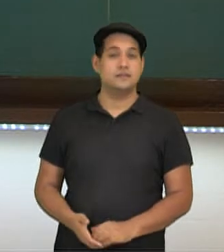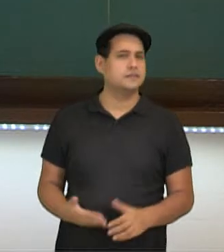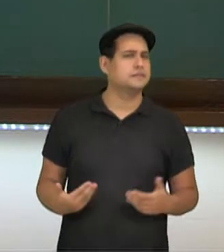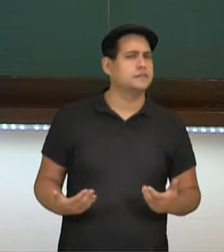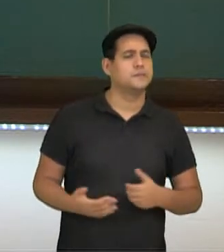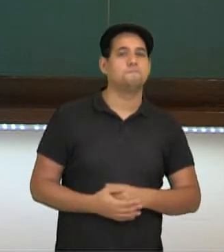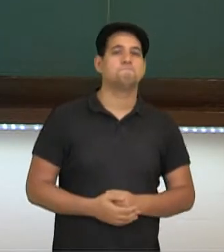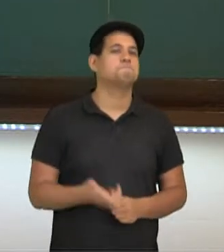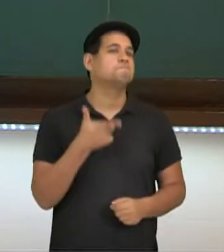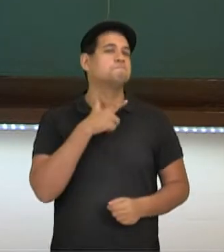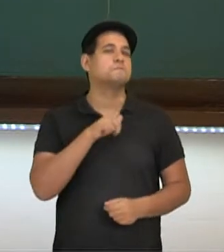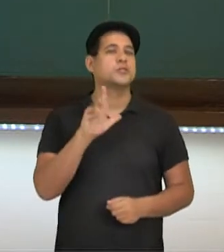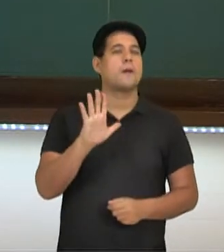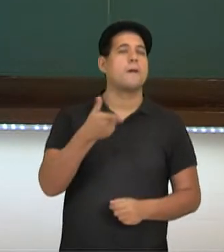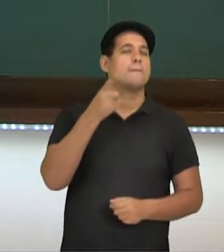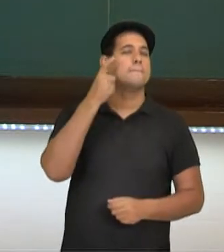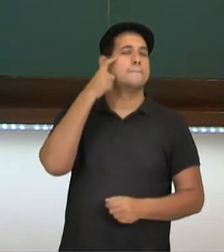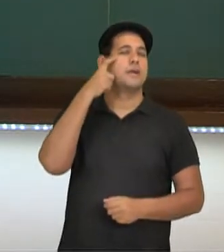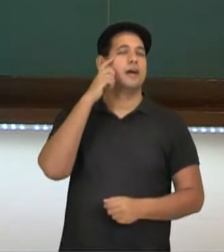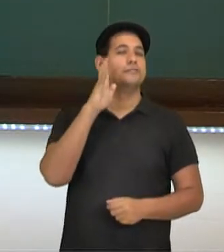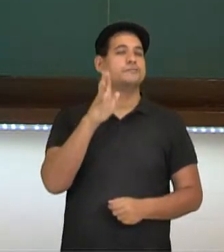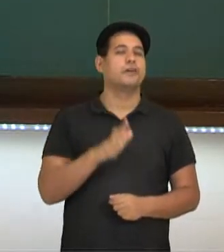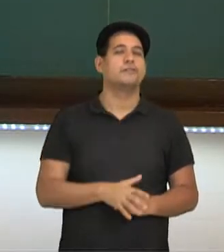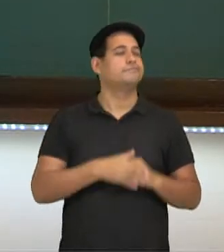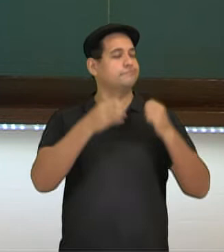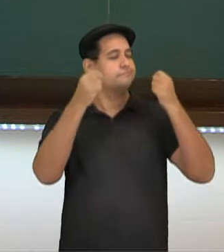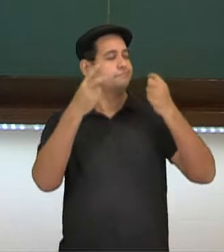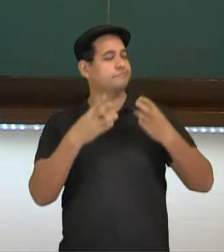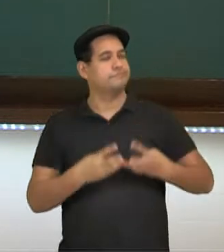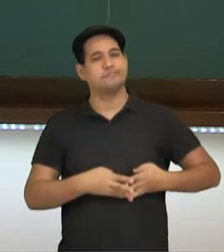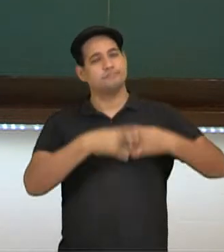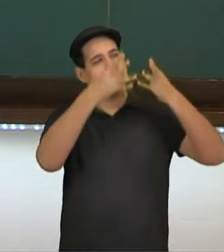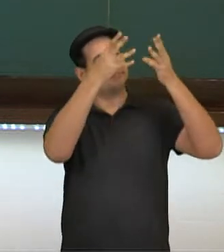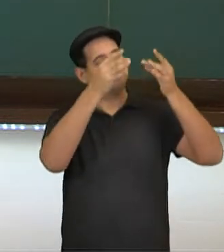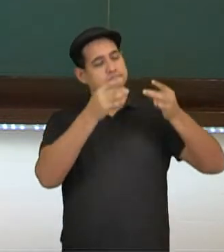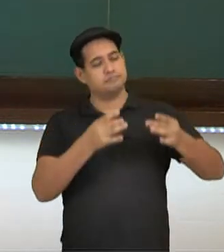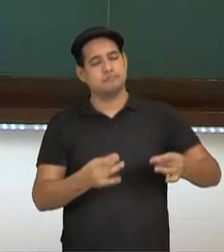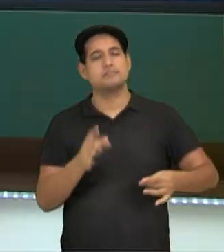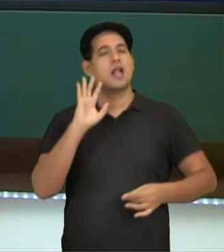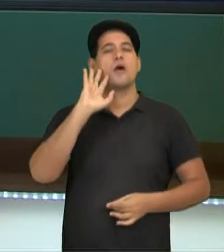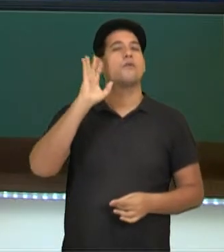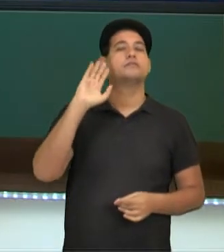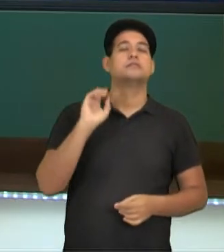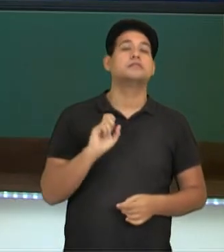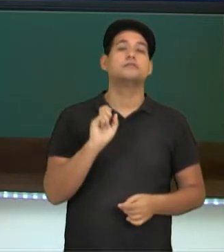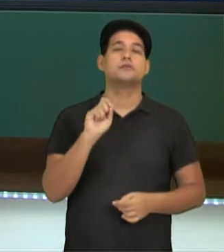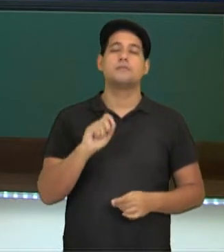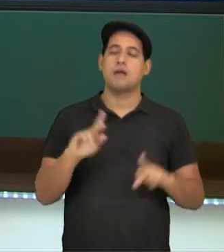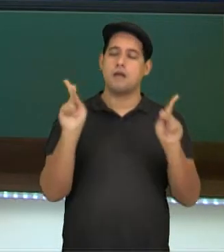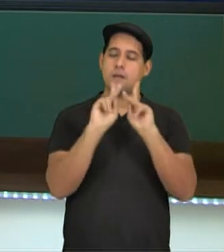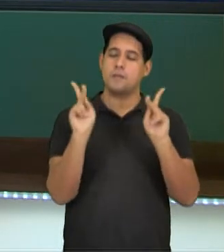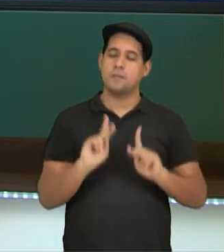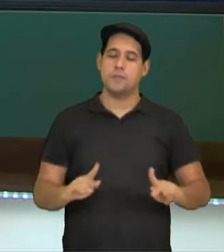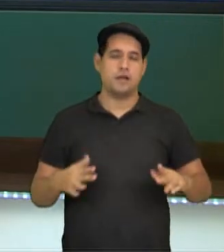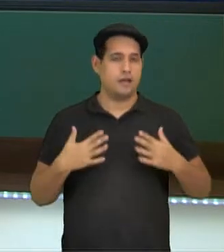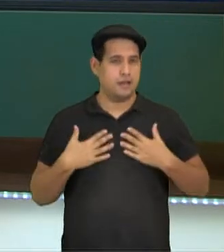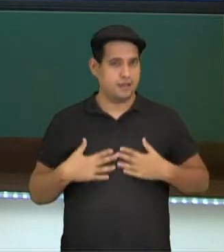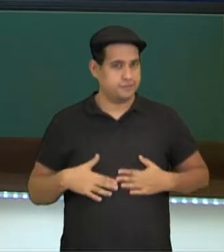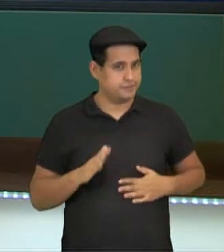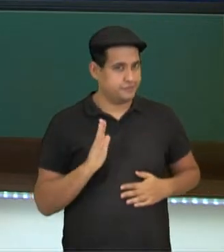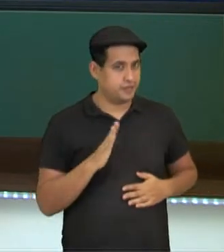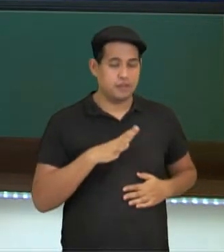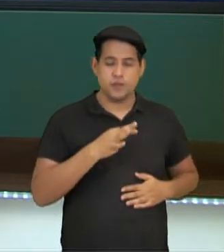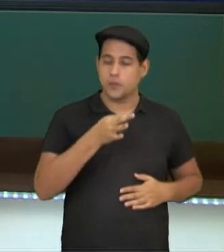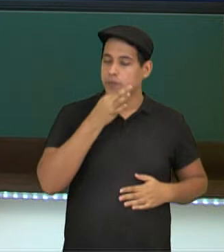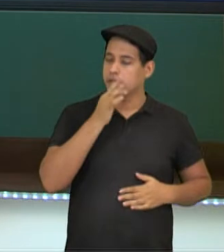Então, alunos, conseguiram imaginar aí um bom argumento para descrever o que foi essa política do apaziguamento? Bom, eu tenho minha